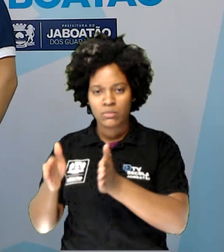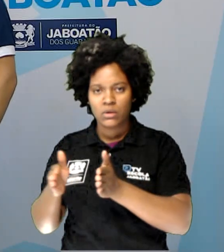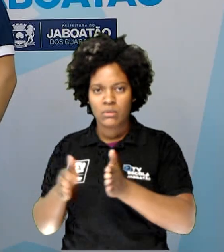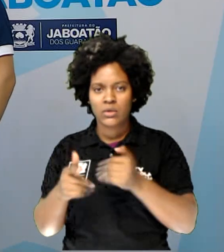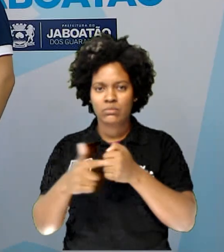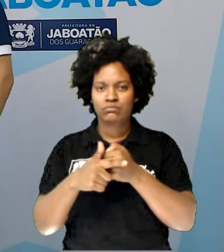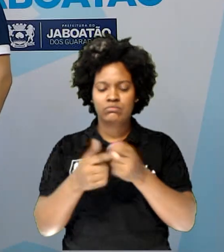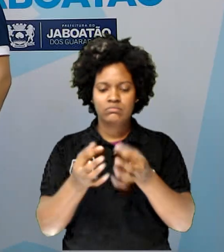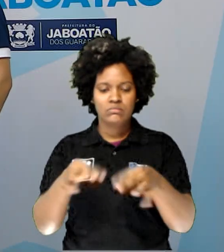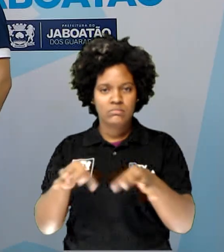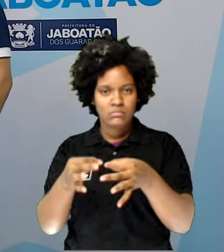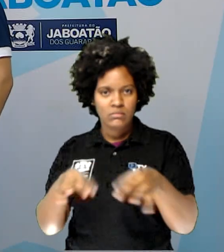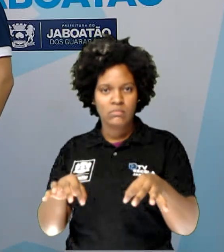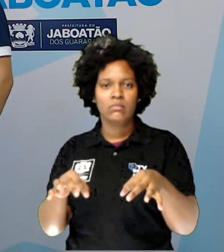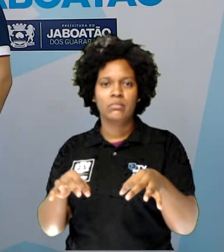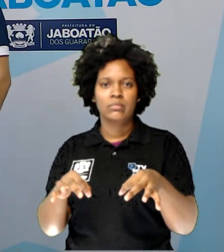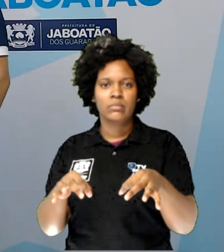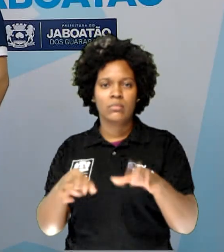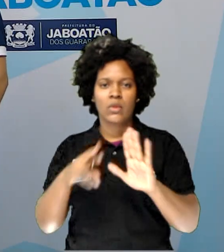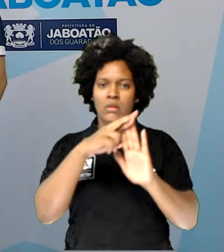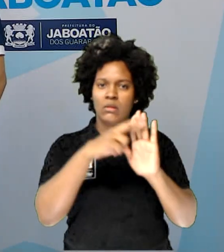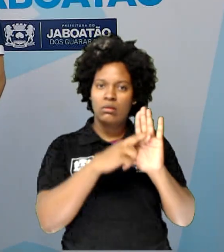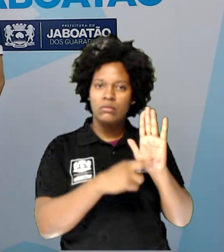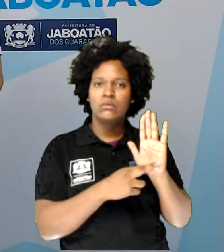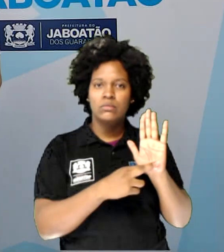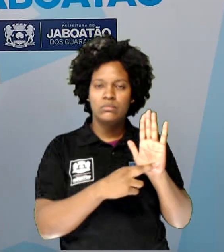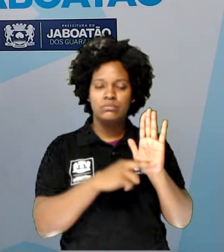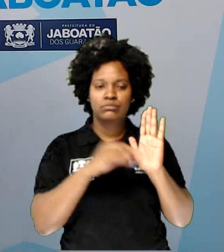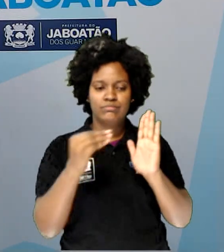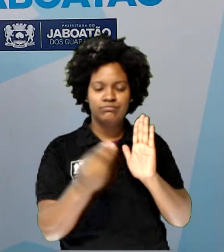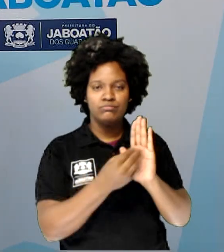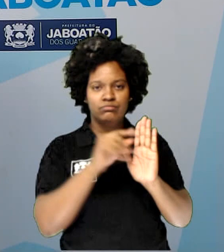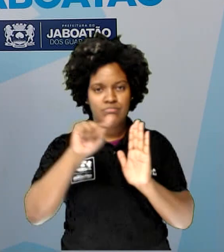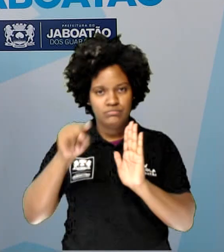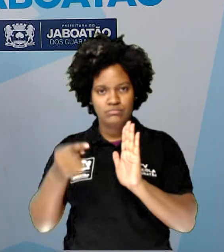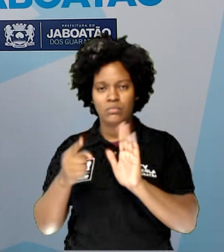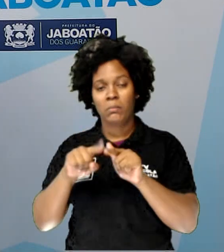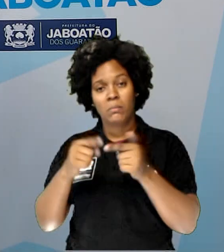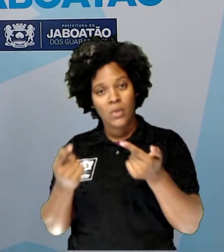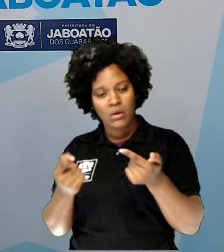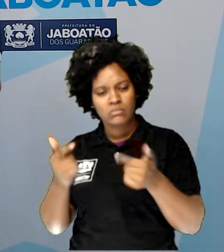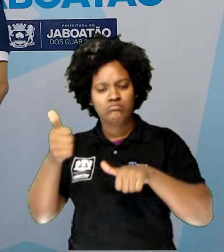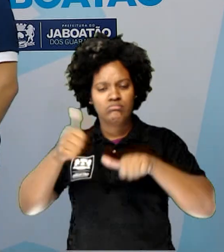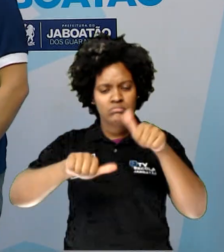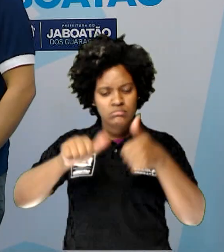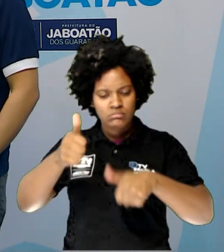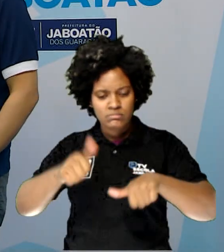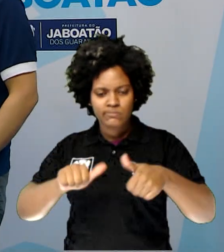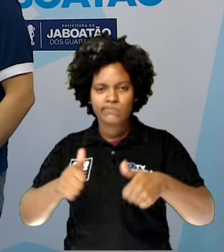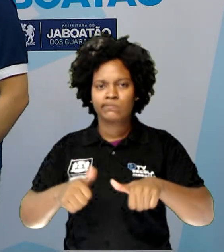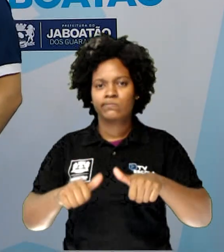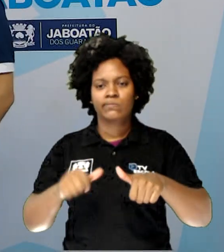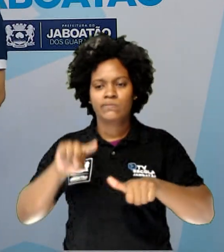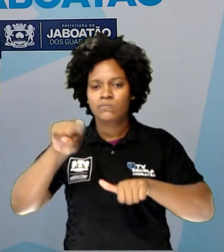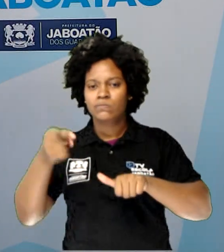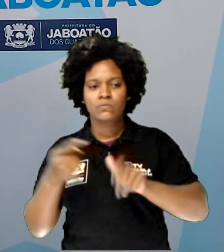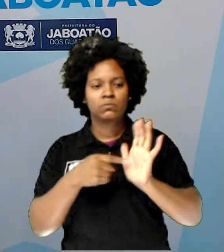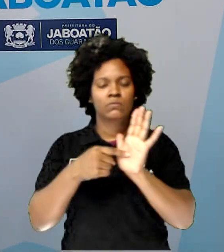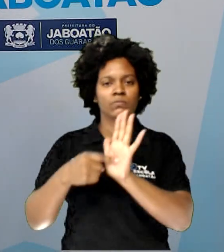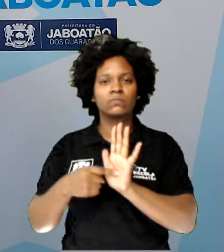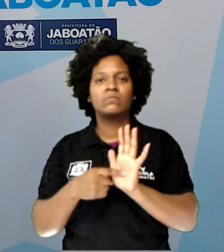função sintática. Isso é o que diz a regra, né, no emprego da vírgula. Porém, se a gente avaliar aqui, a vírgula